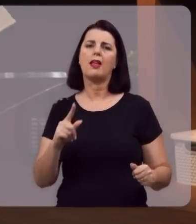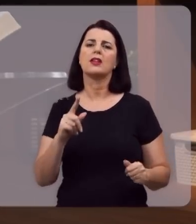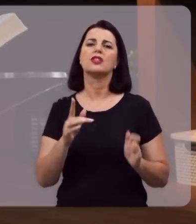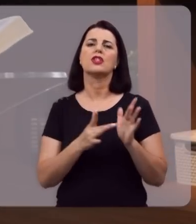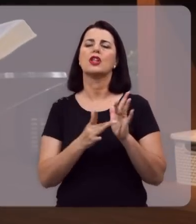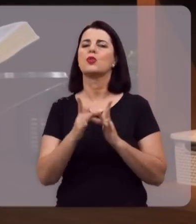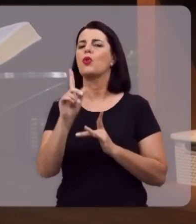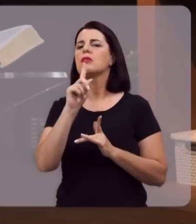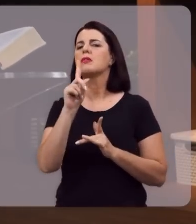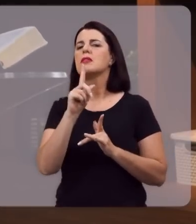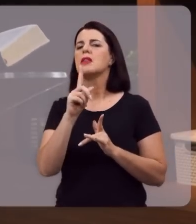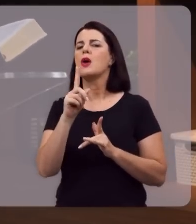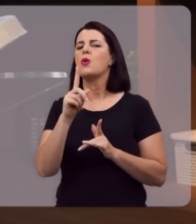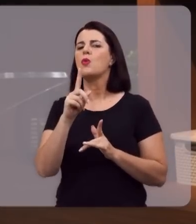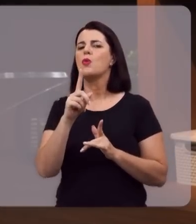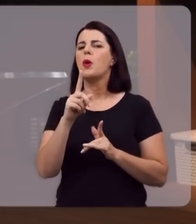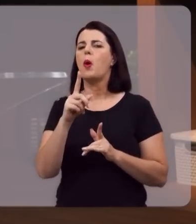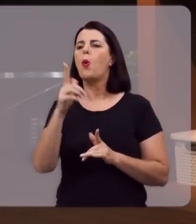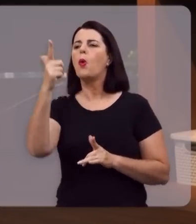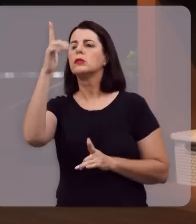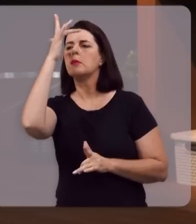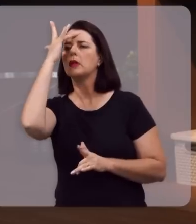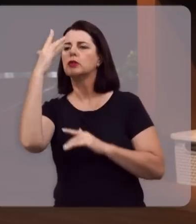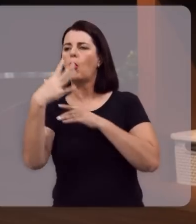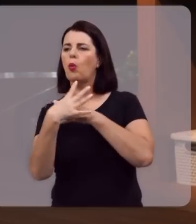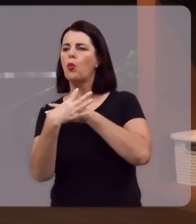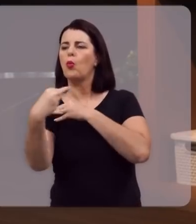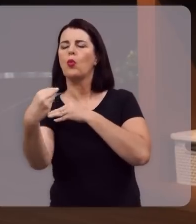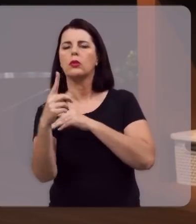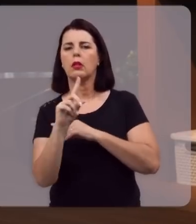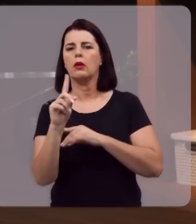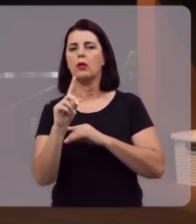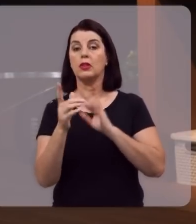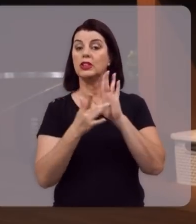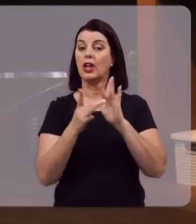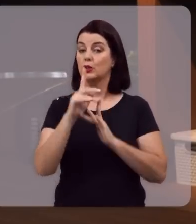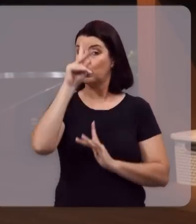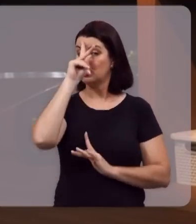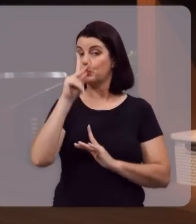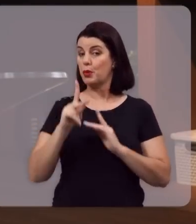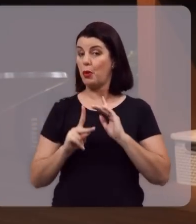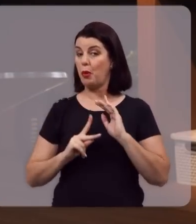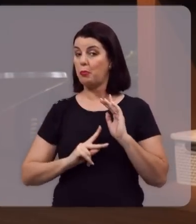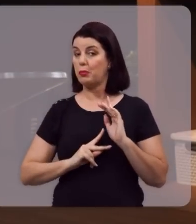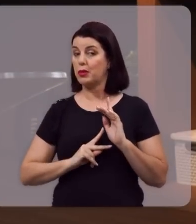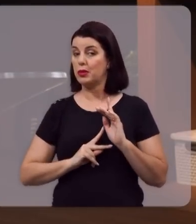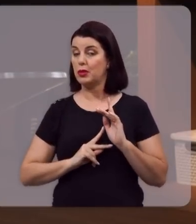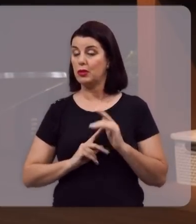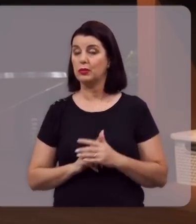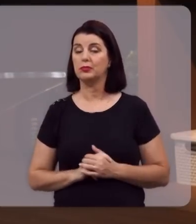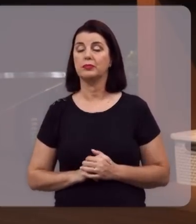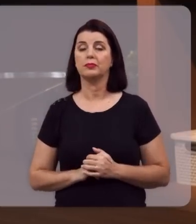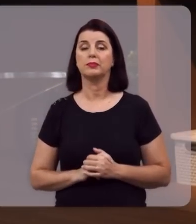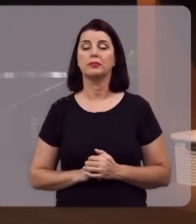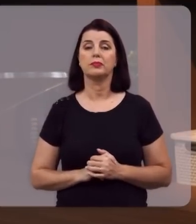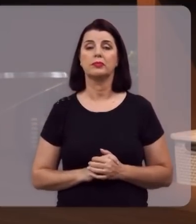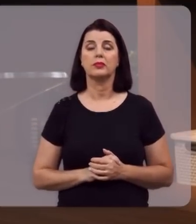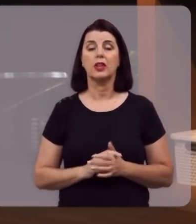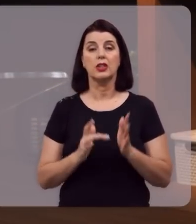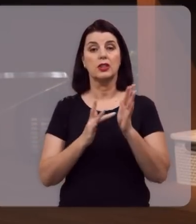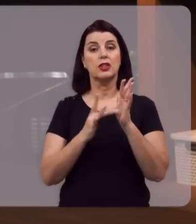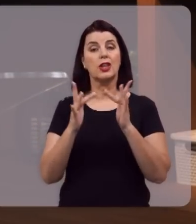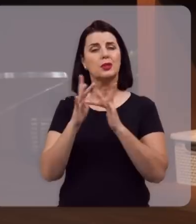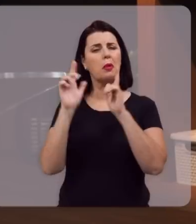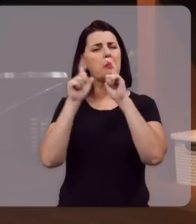foi esvaziado, ele se esvaziou. E ele é transcendente,